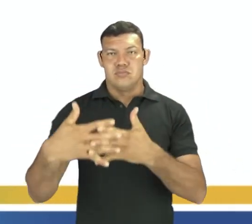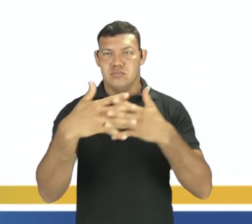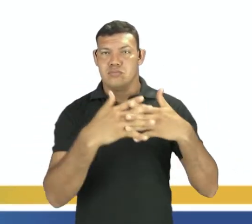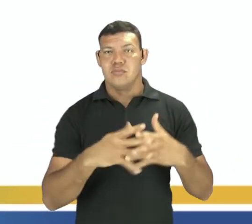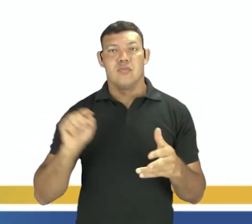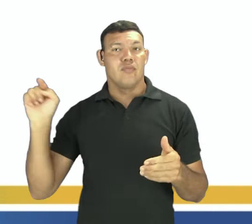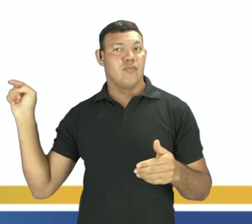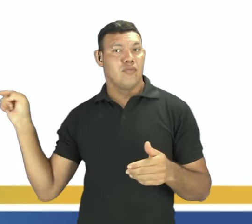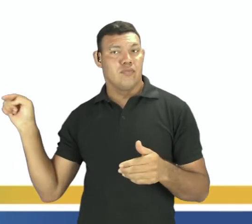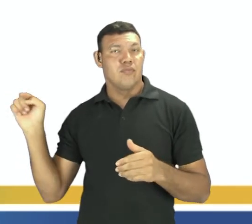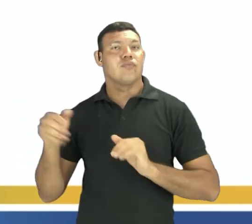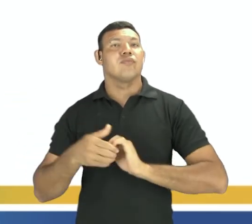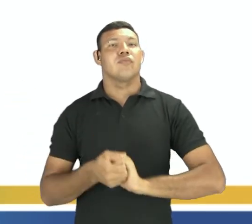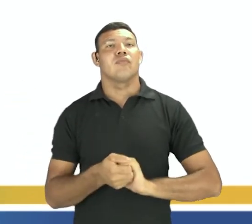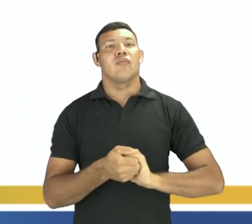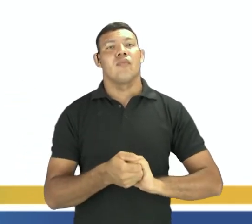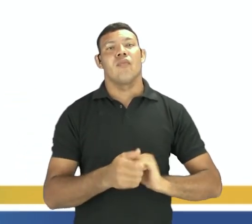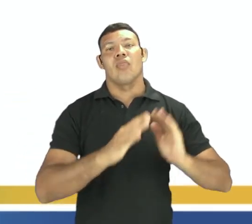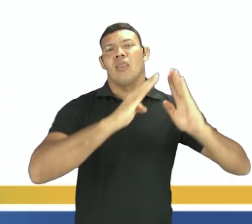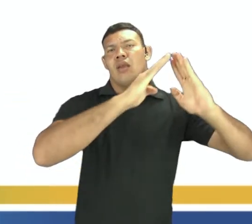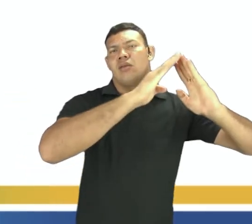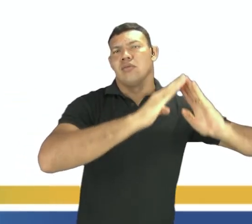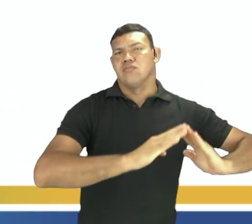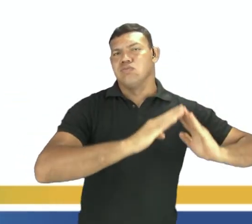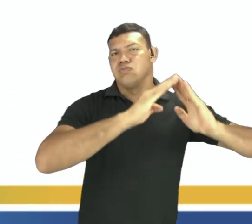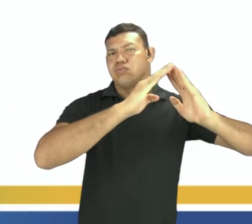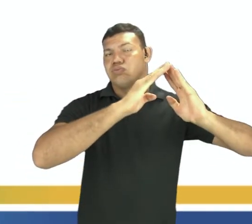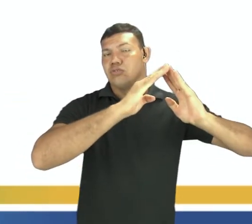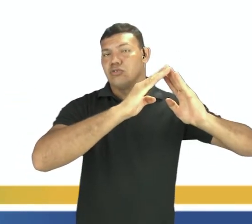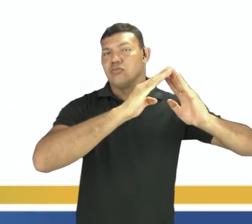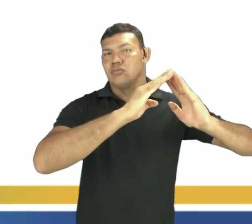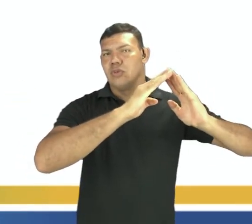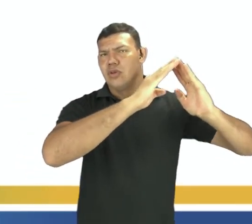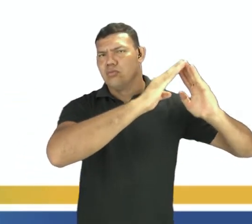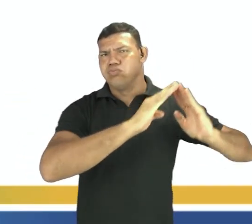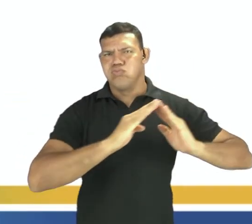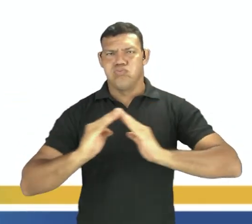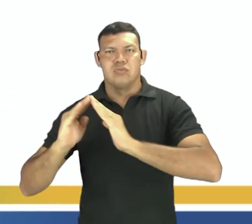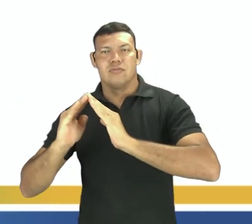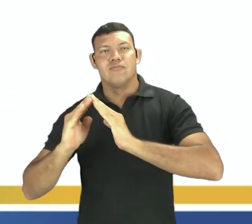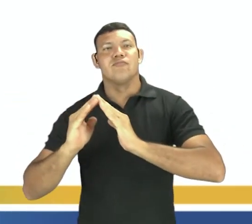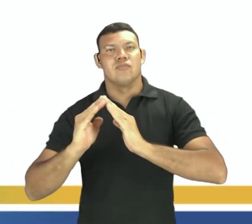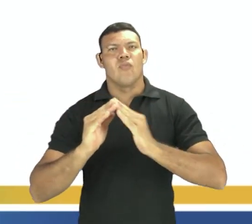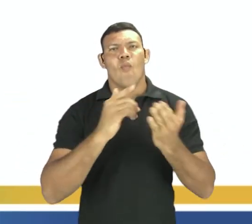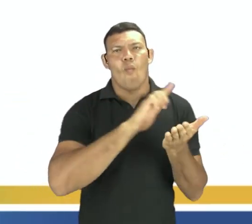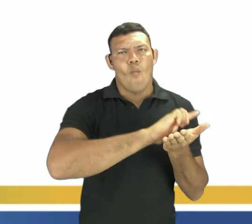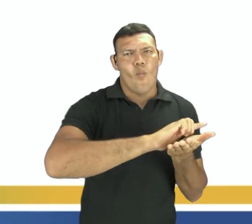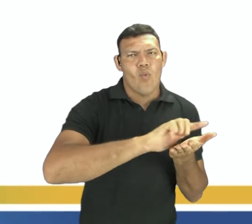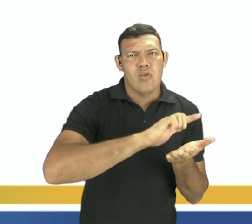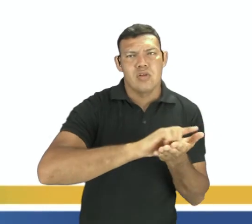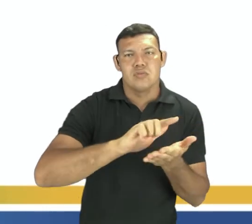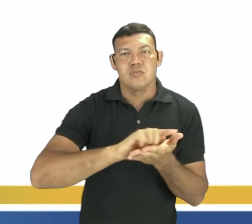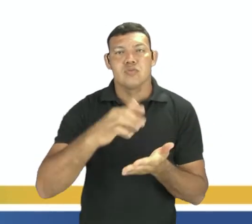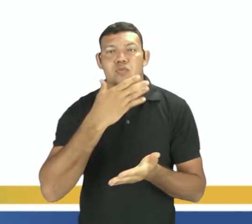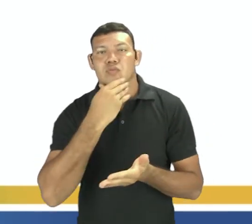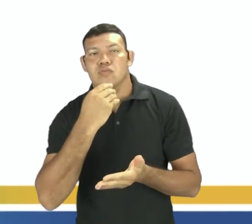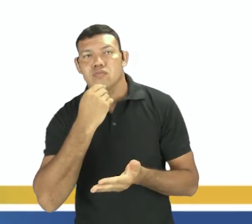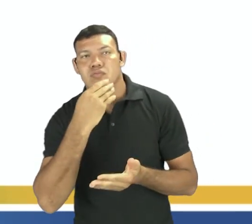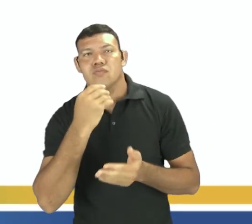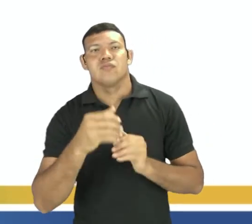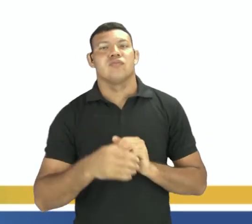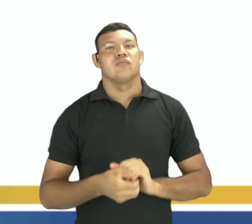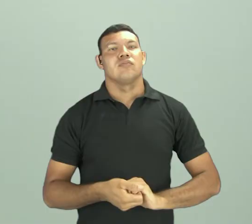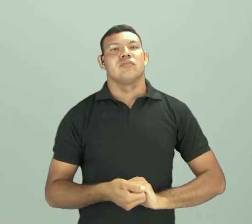the boys. As casas estavam sendo limpadas pelos garotos. And the information was being held by the company.